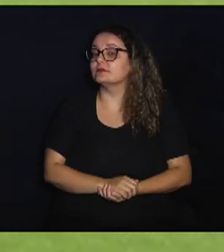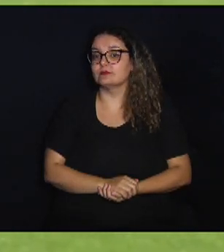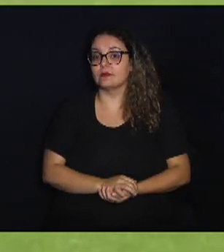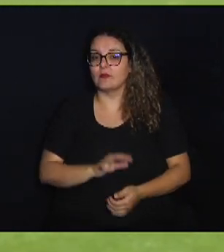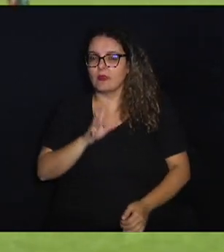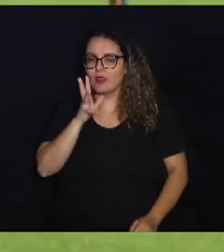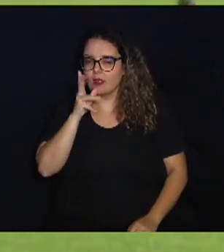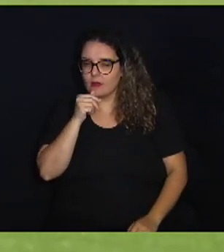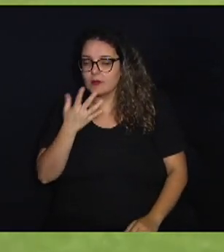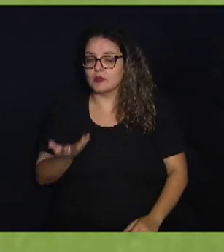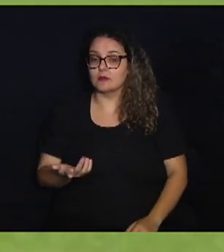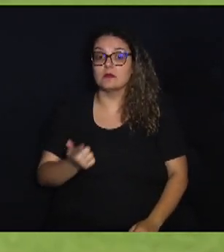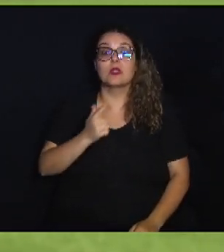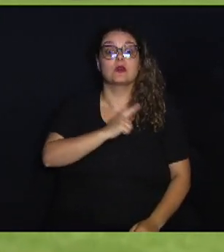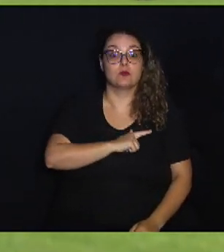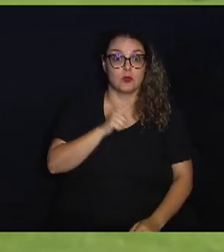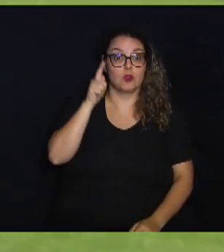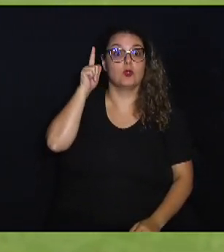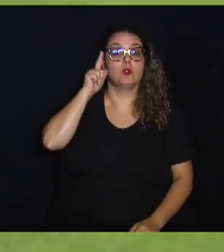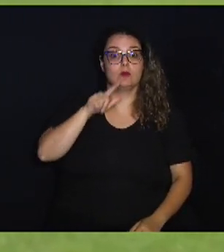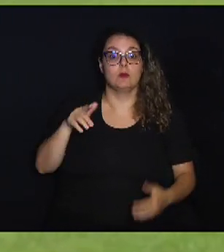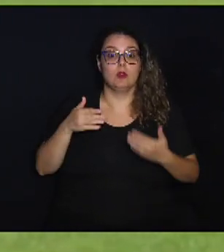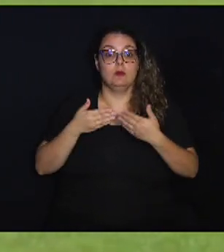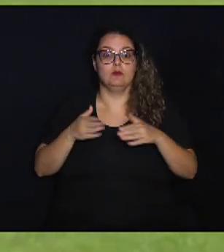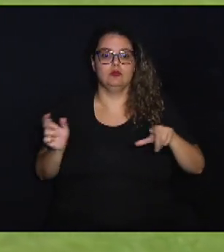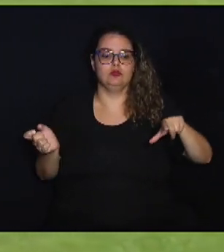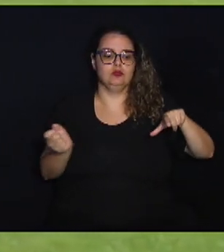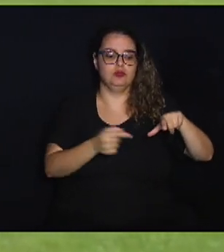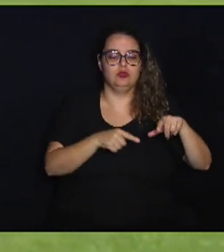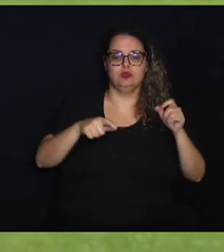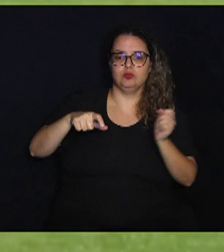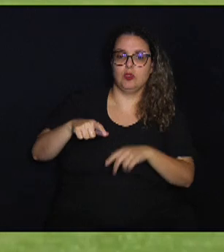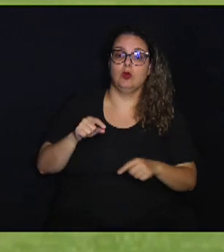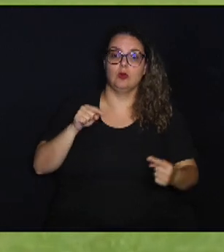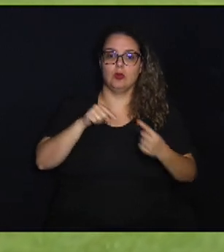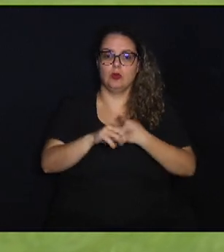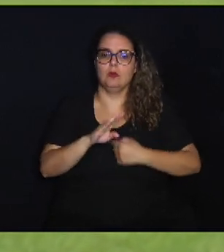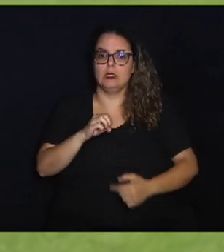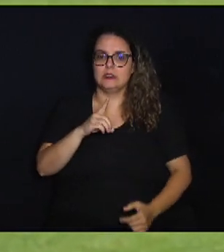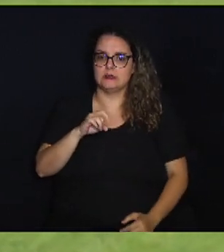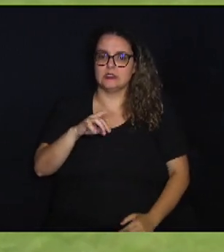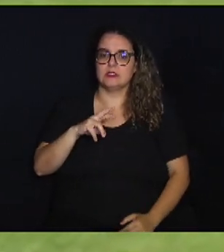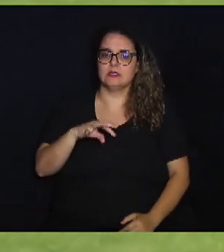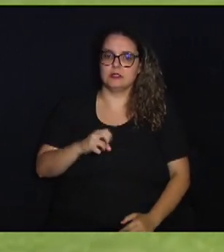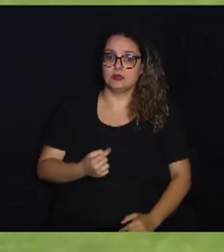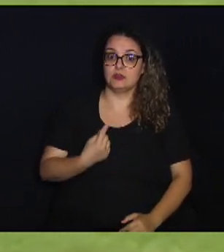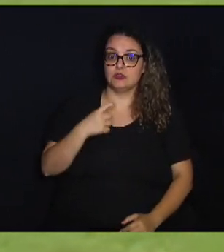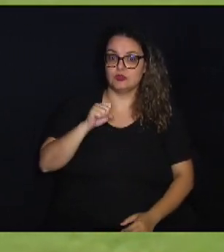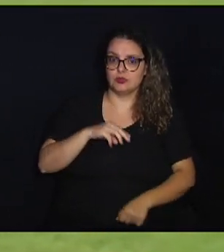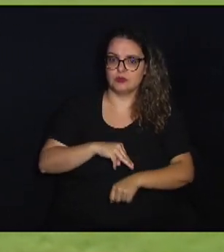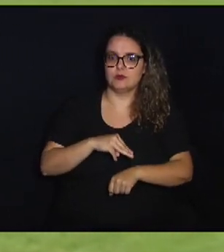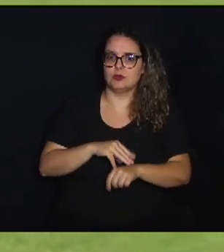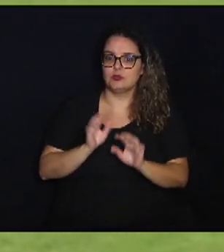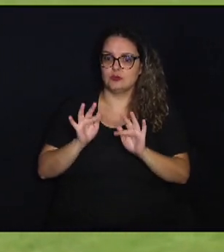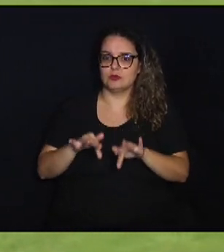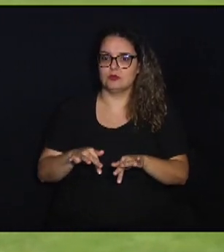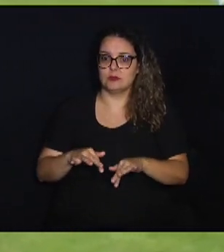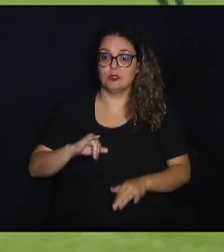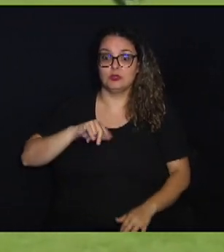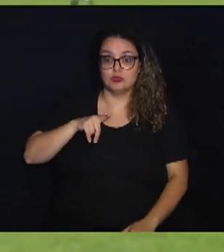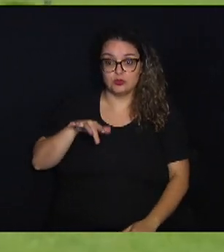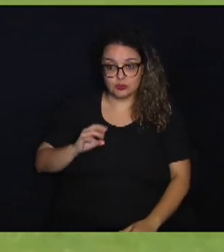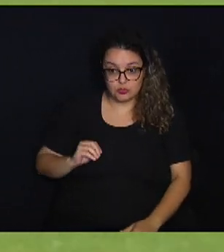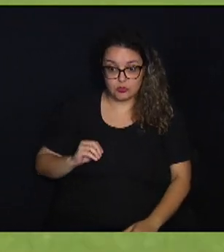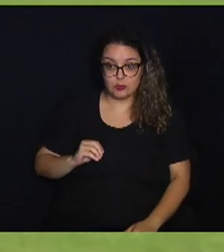Demorou, mas o Bugre conseguiu abrir o marcador contra o Bandeirante aos 18 da etapa final. João